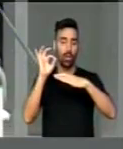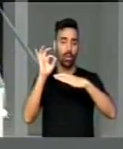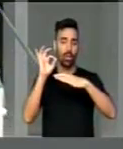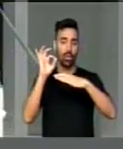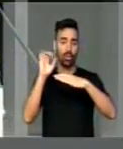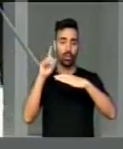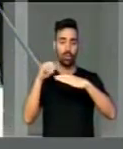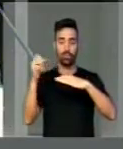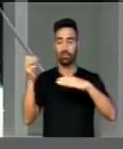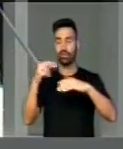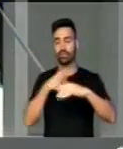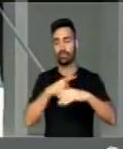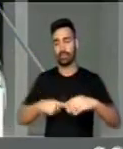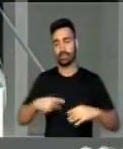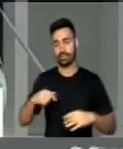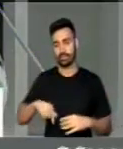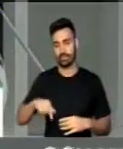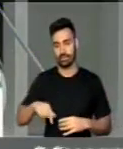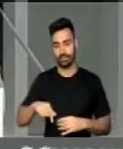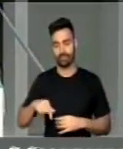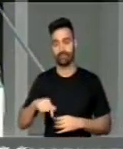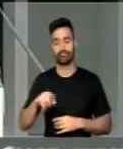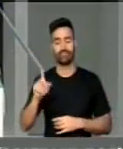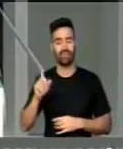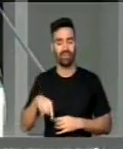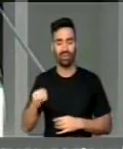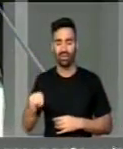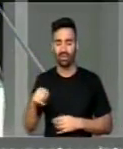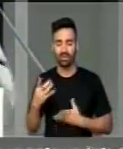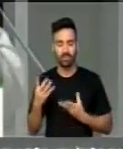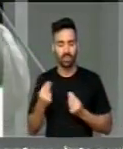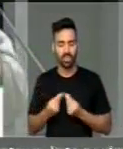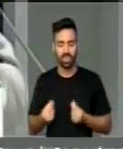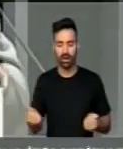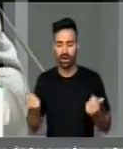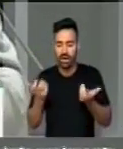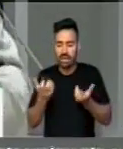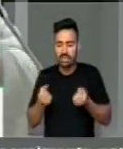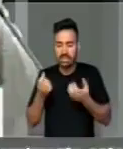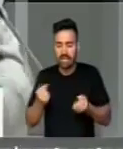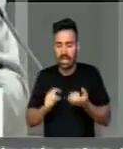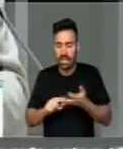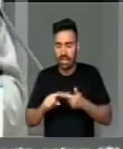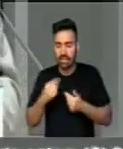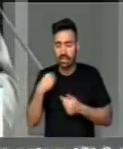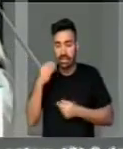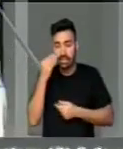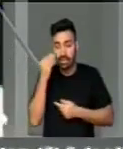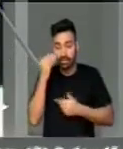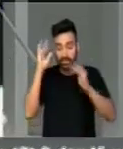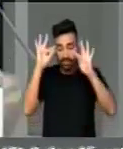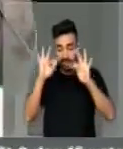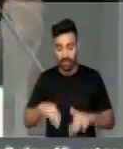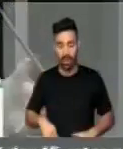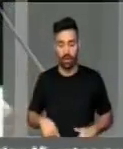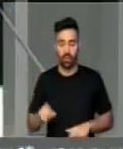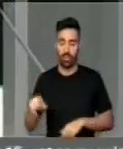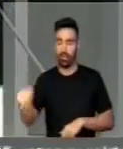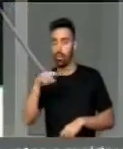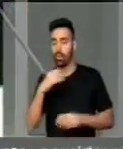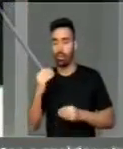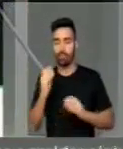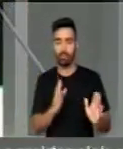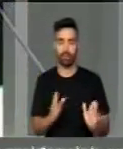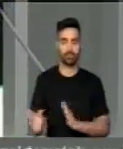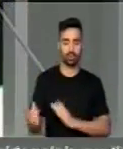casa, Rodrigo Maia, que tem sido muito movediço em relação à conclusão final pelo plenário soberano do